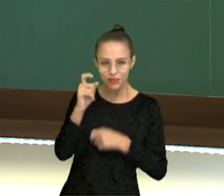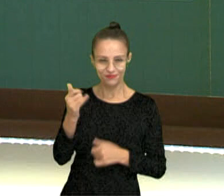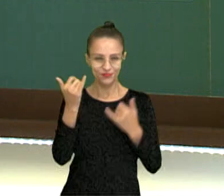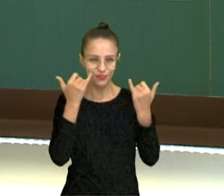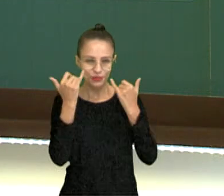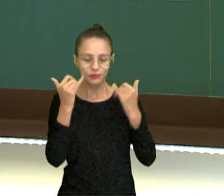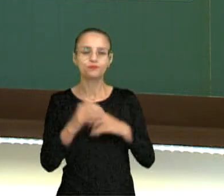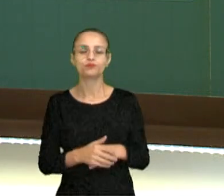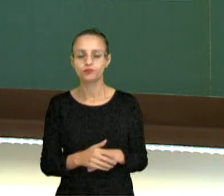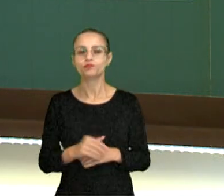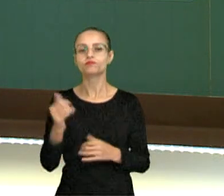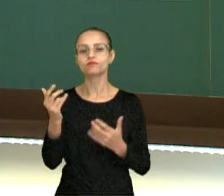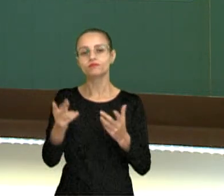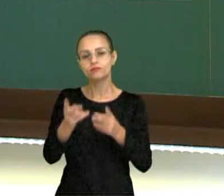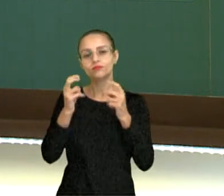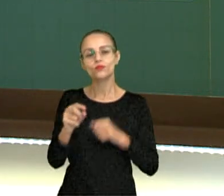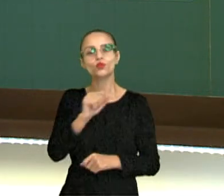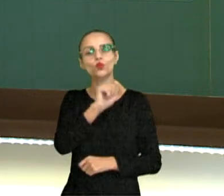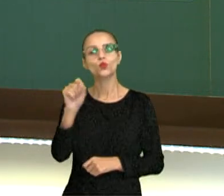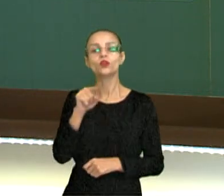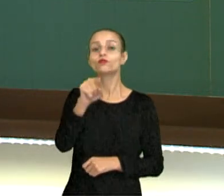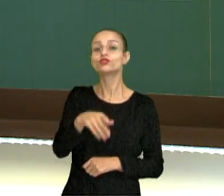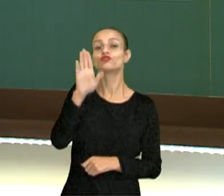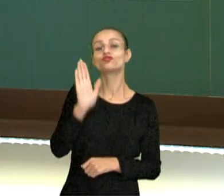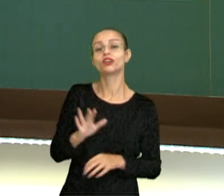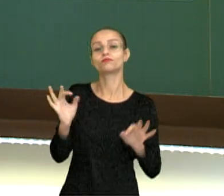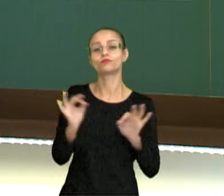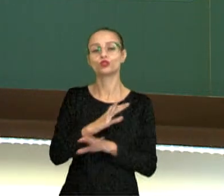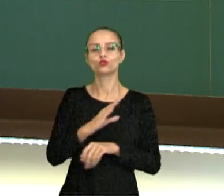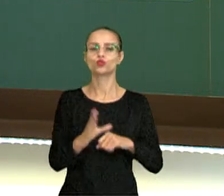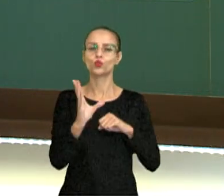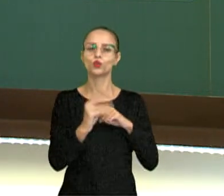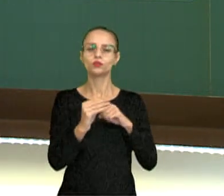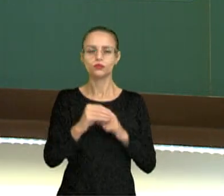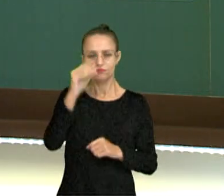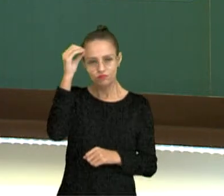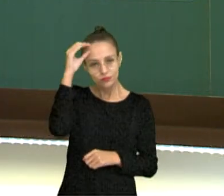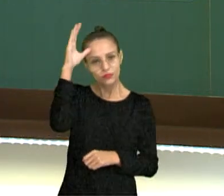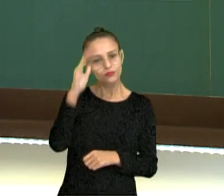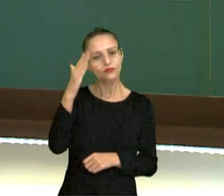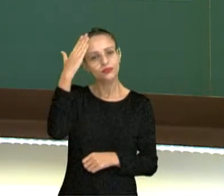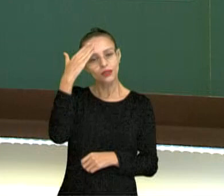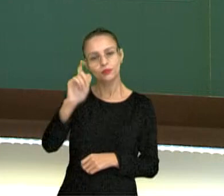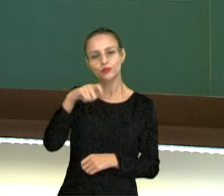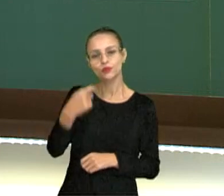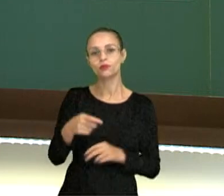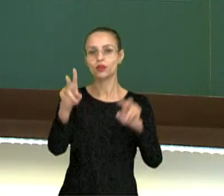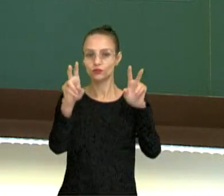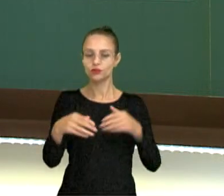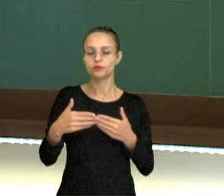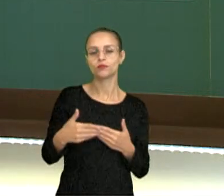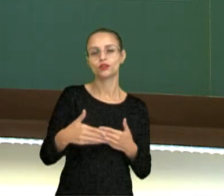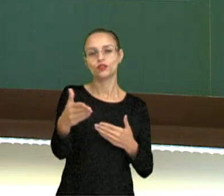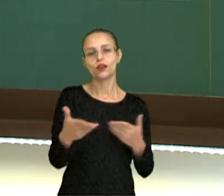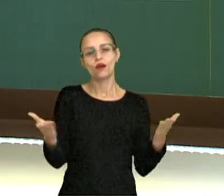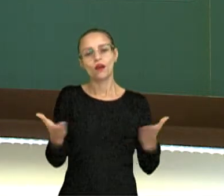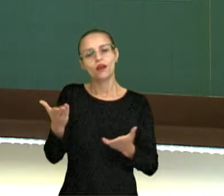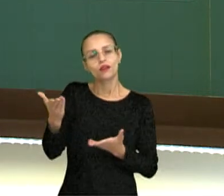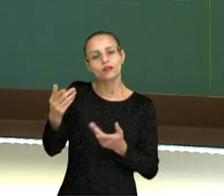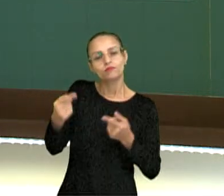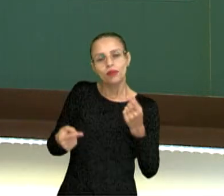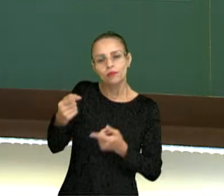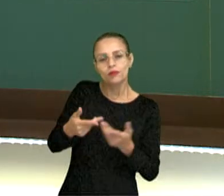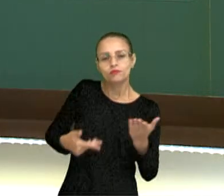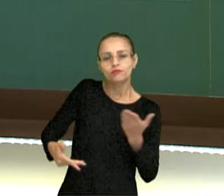vamos perceber o que você já tem de conhecimento, o que você já sabe sobre o assunto. E a partir disso nós vamos discutir,